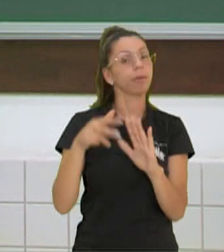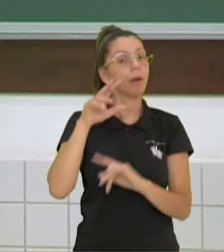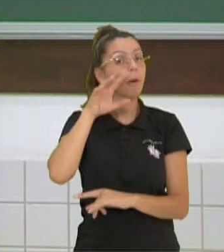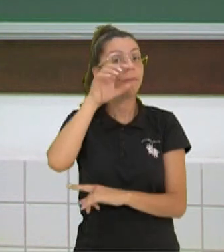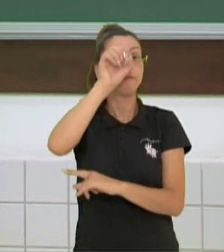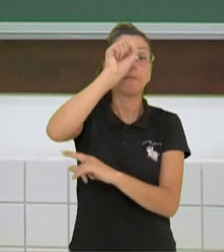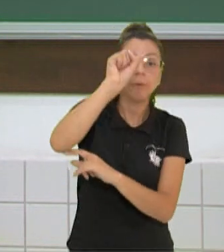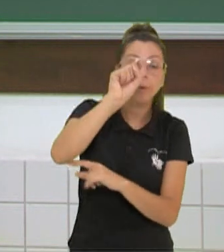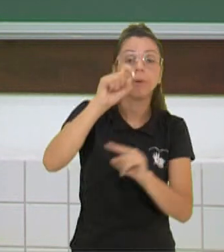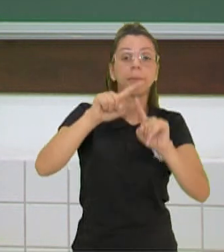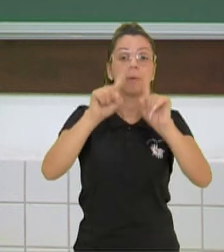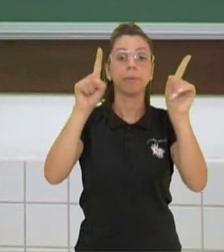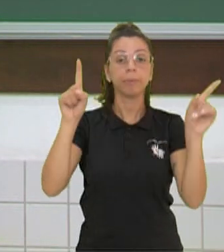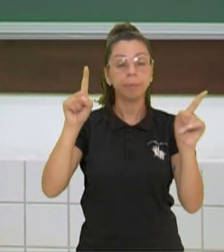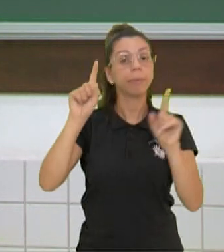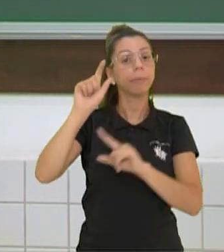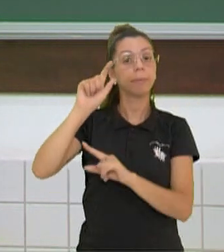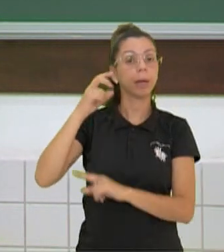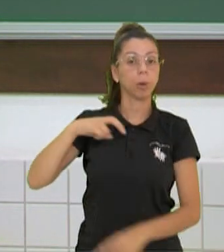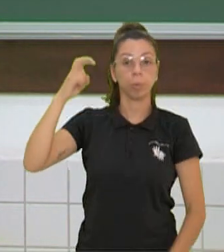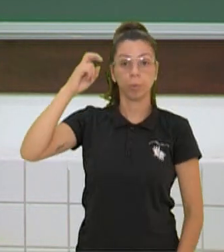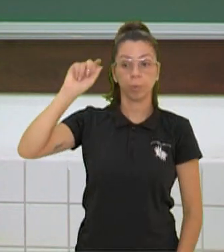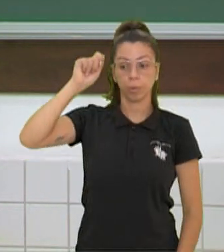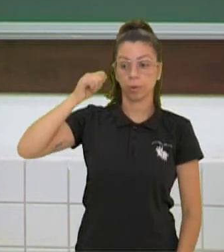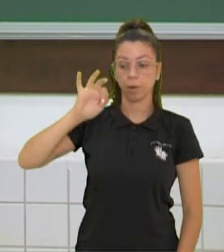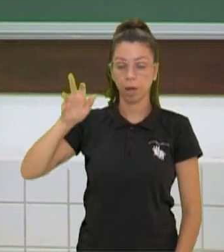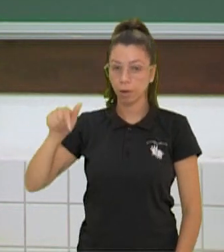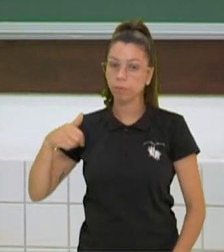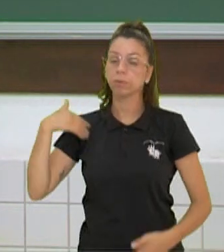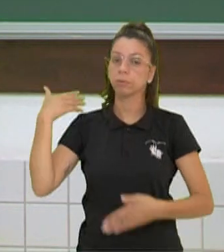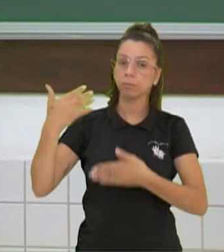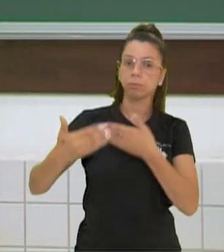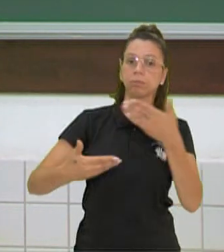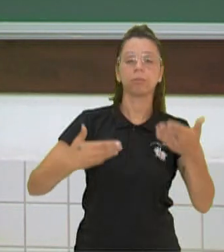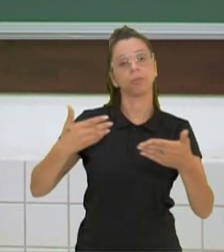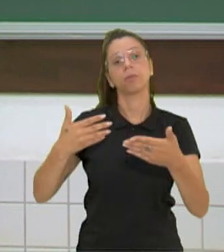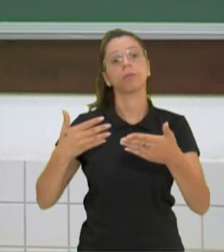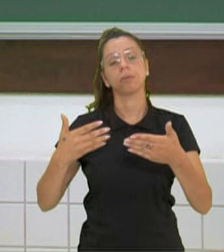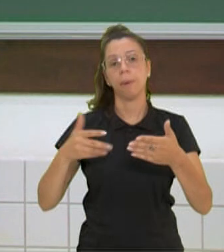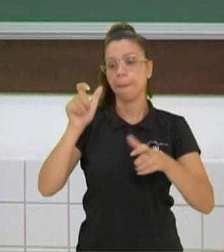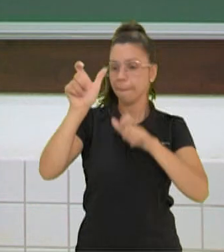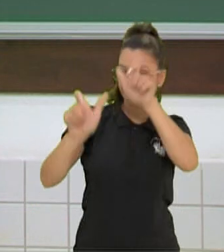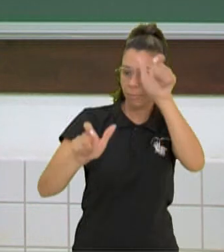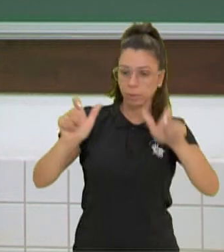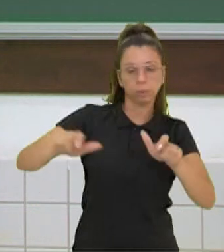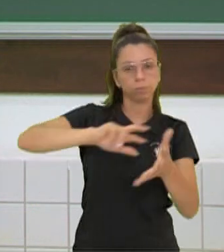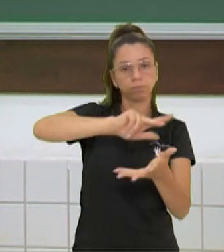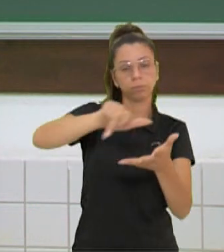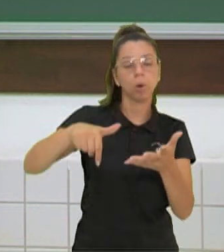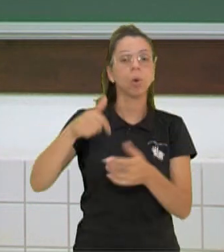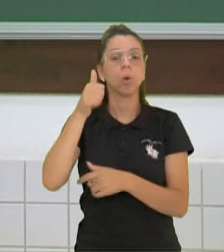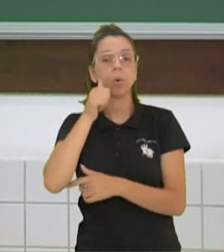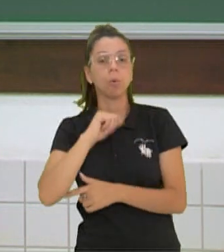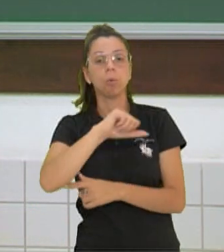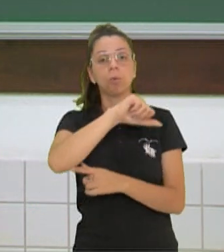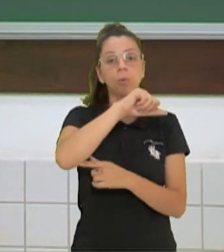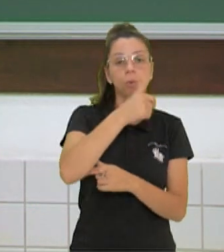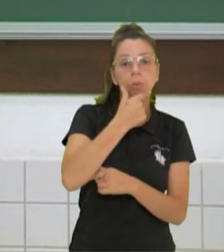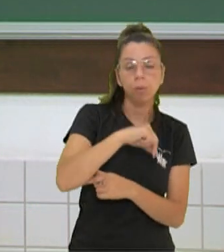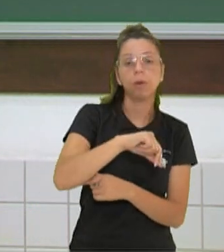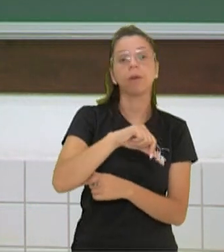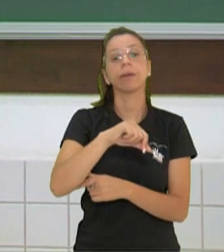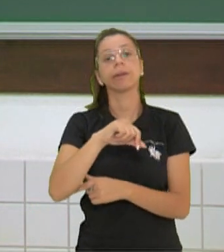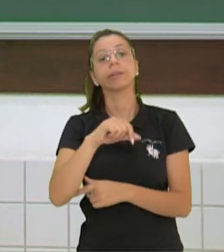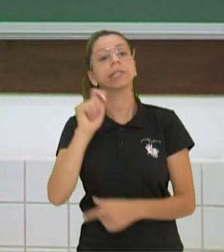força para a cultura afro, né? Mas ela vai além, ela vai falar de todas as pessoas, né? Homens e mulheres negros, porque ela